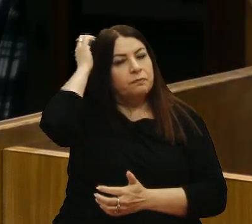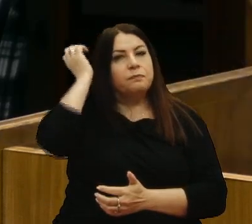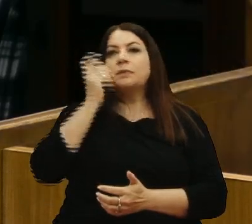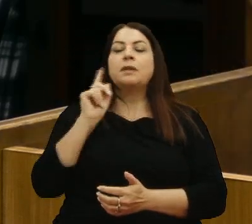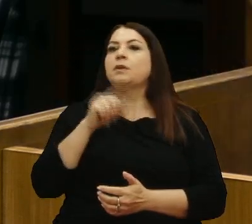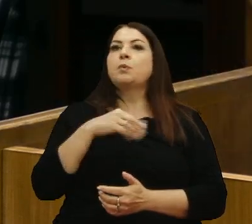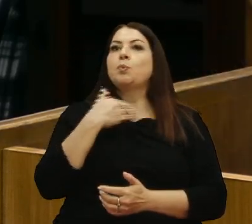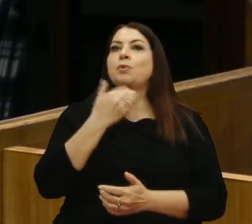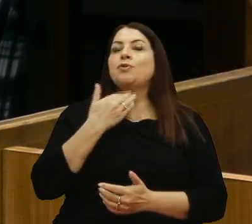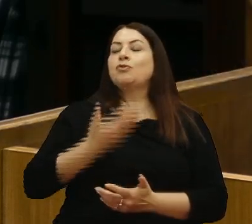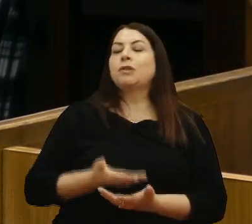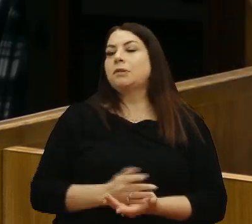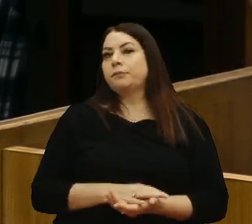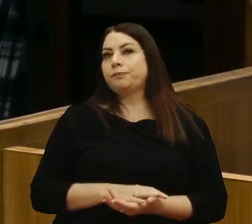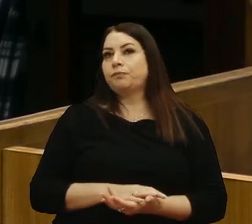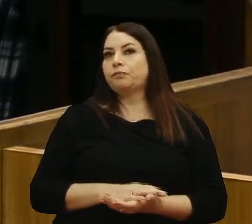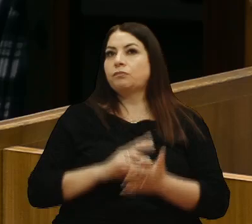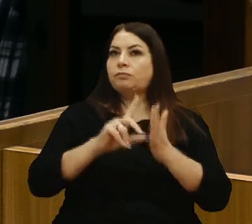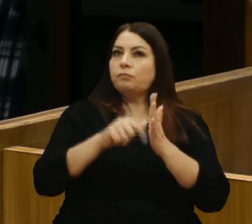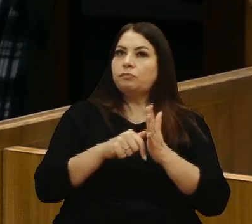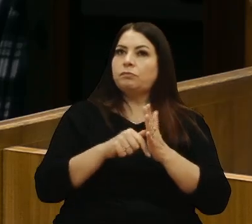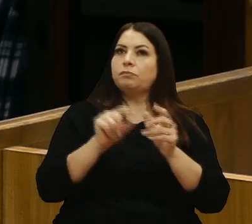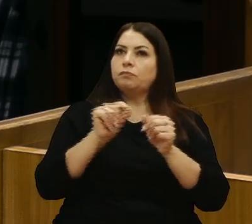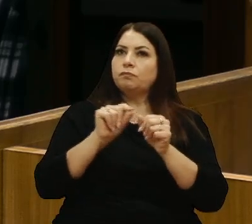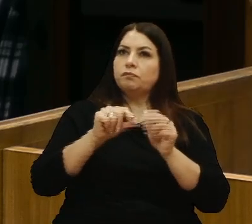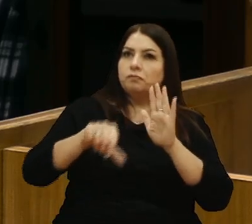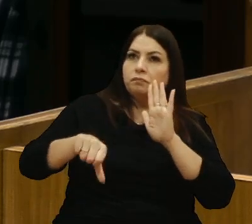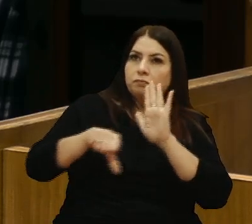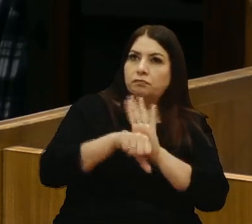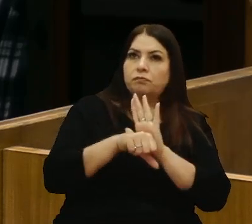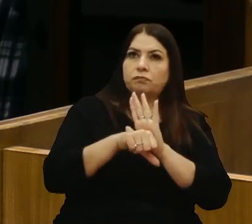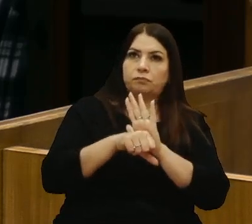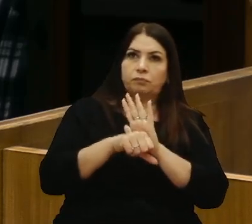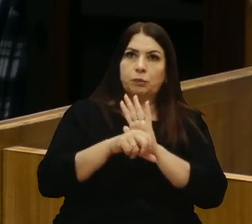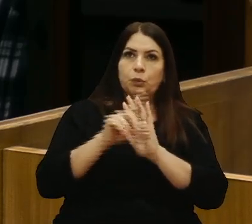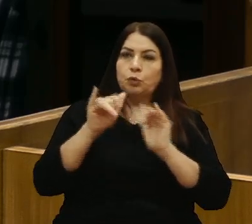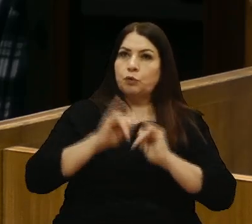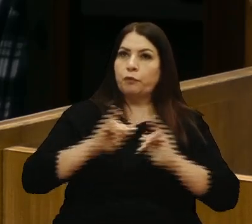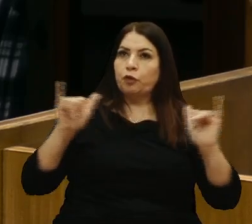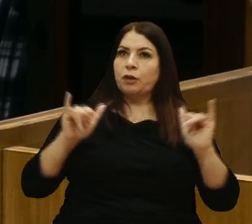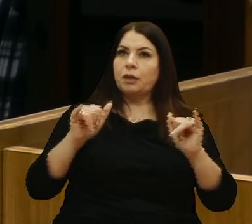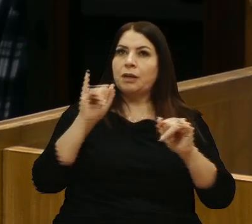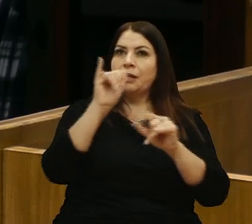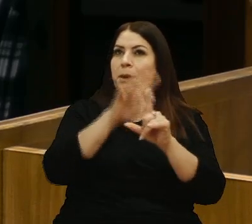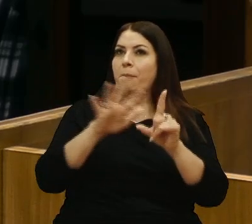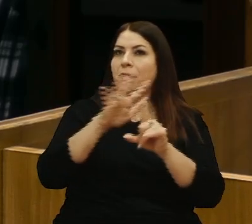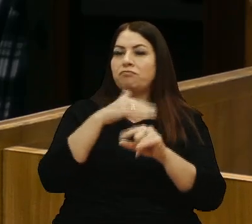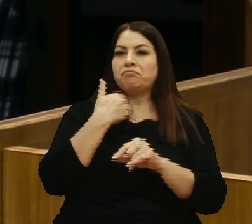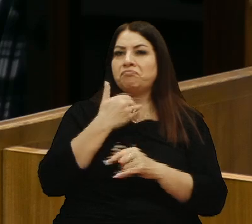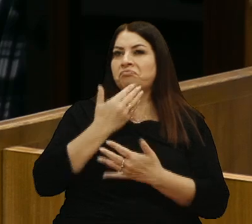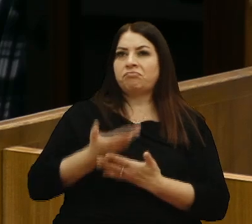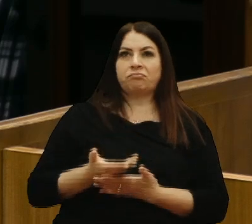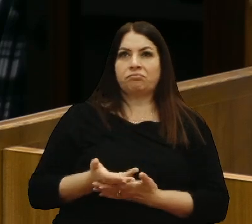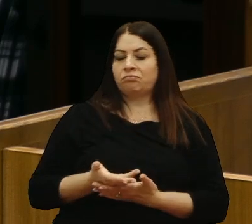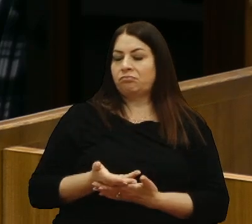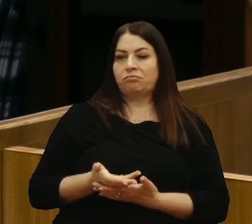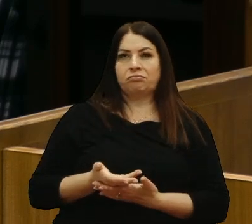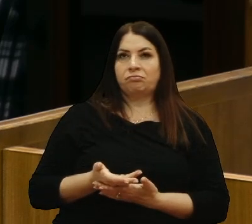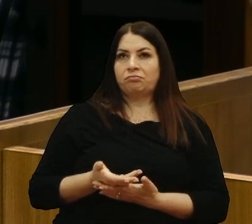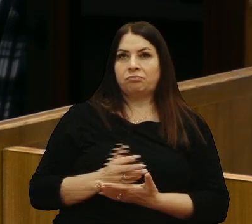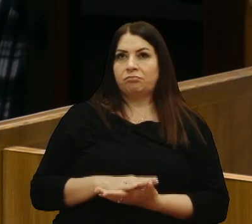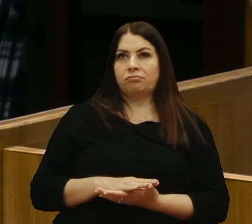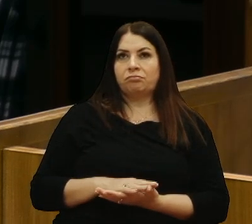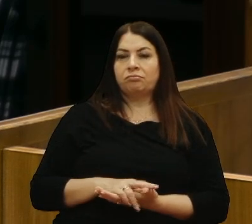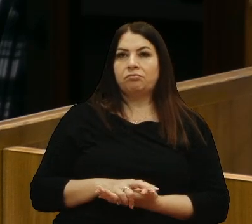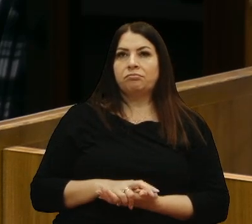Não adianta, depois que cometeu o crime, nós divulgarmos a imagem. Não adianta.